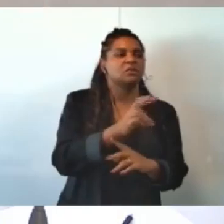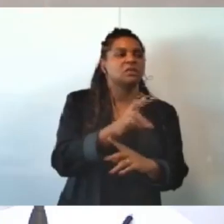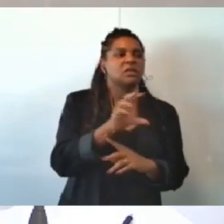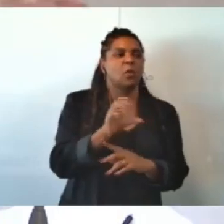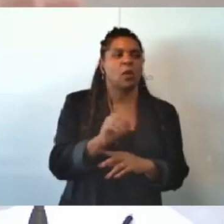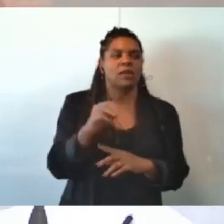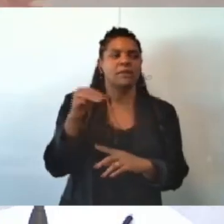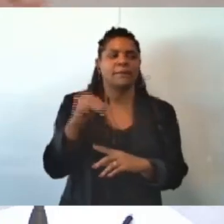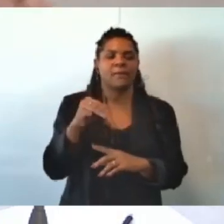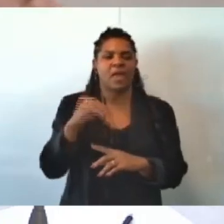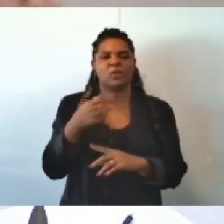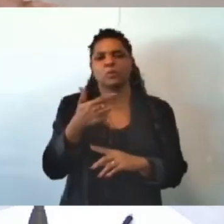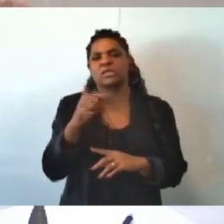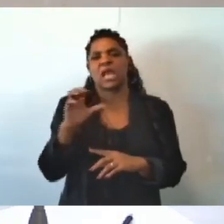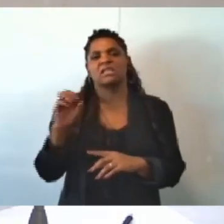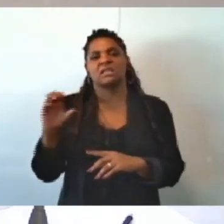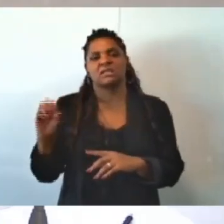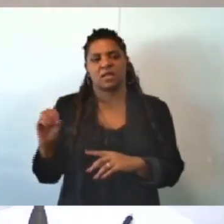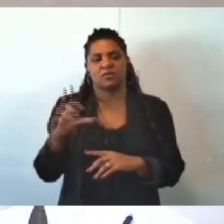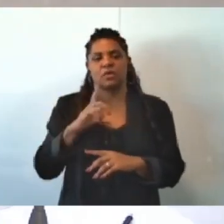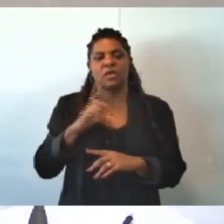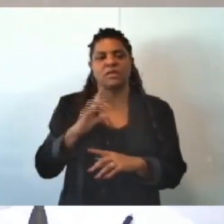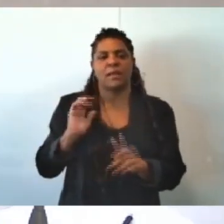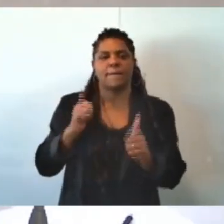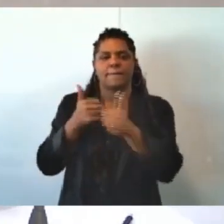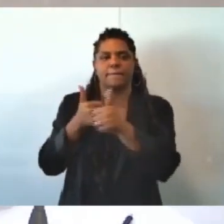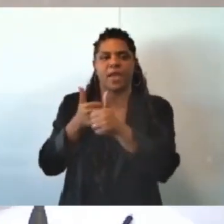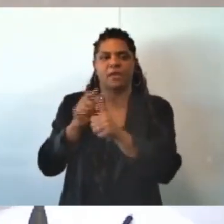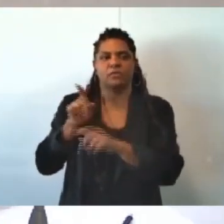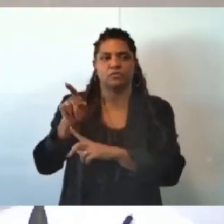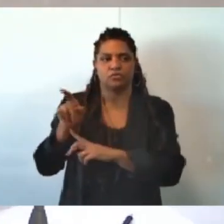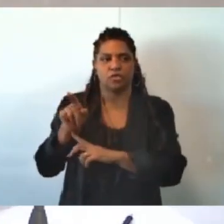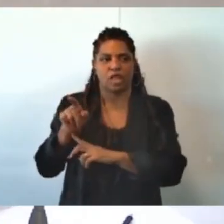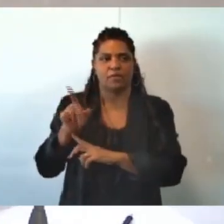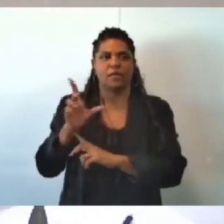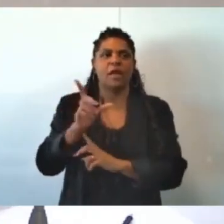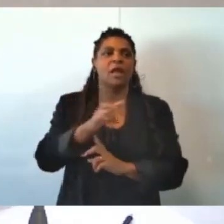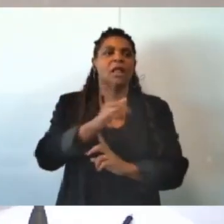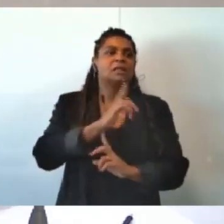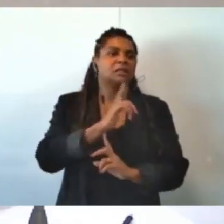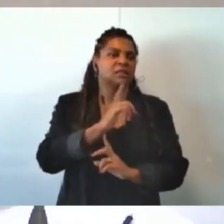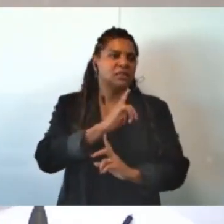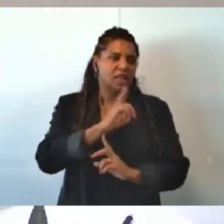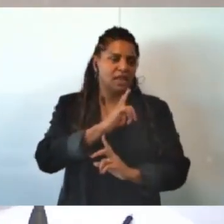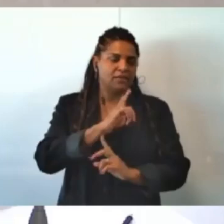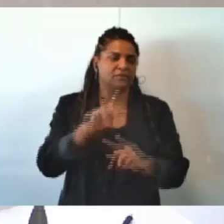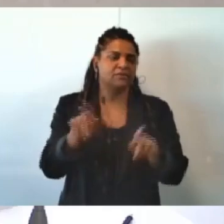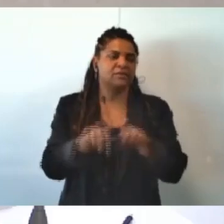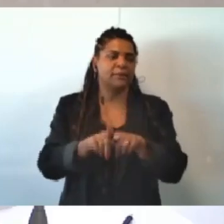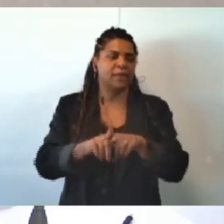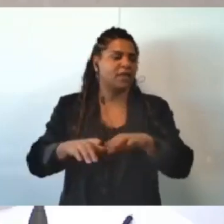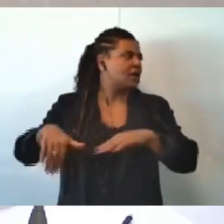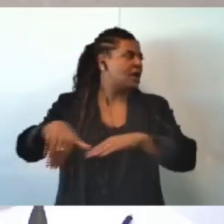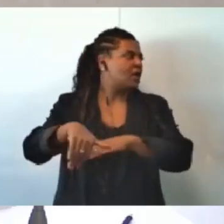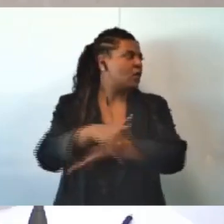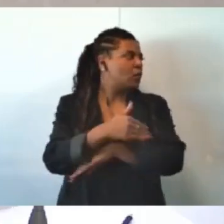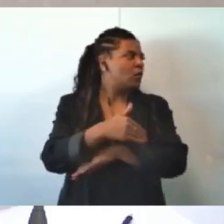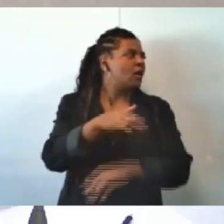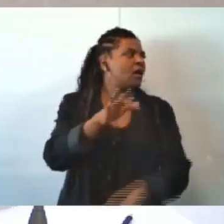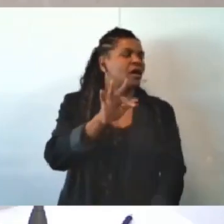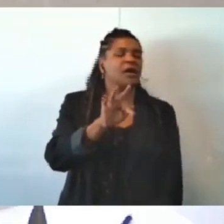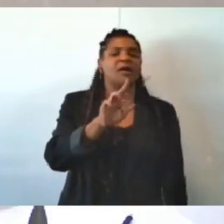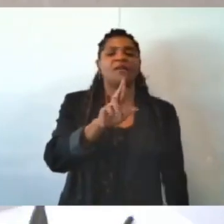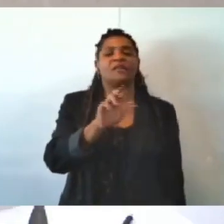gente tem ali naquele entorno, nós temos, na Francisco Sales, Colégio Nossa Senhora